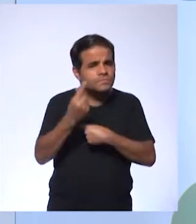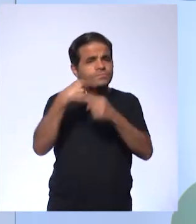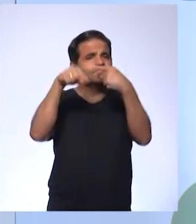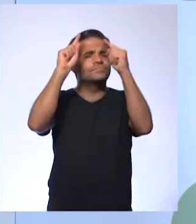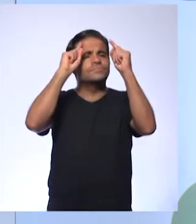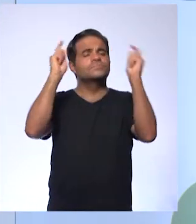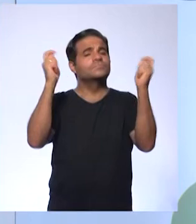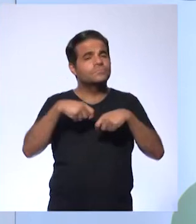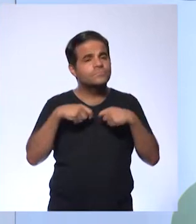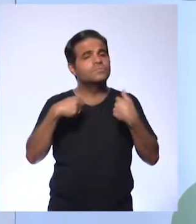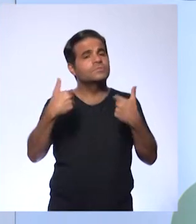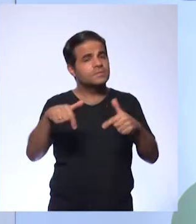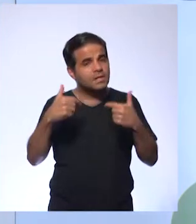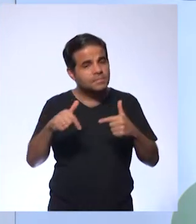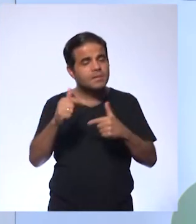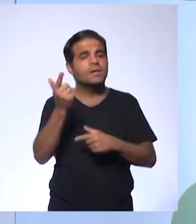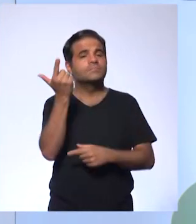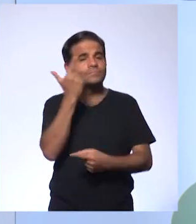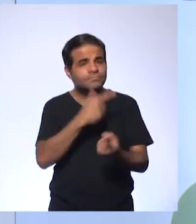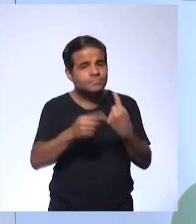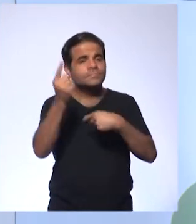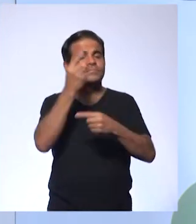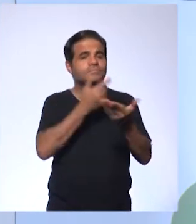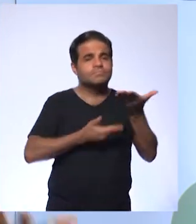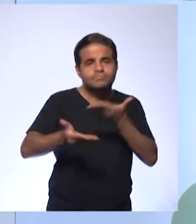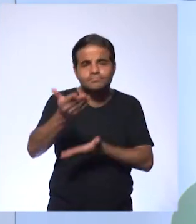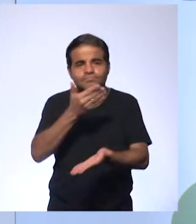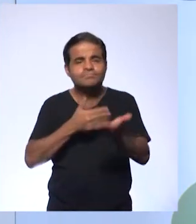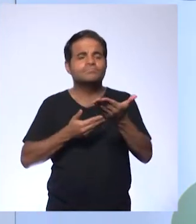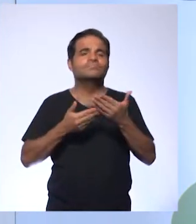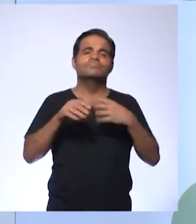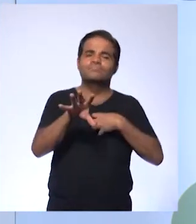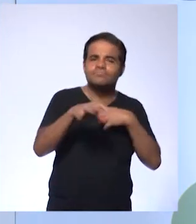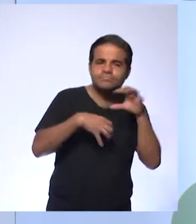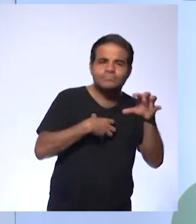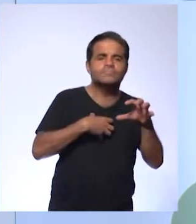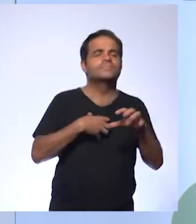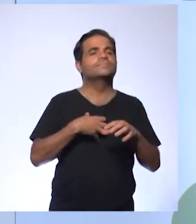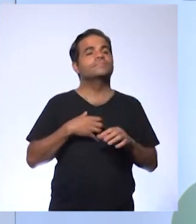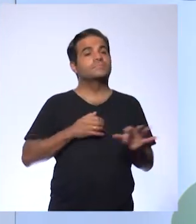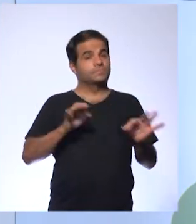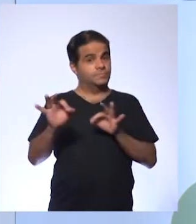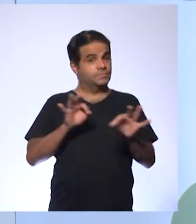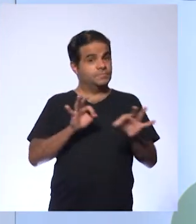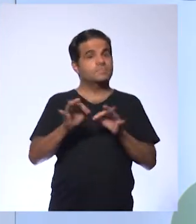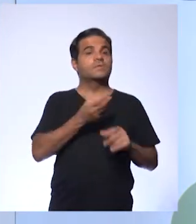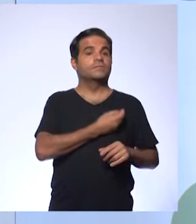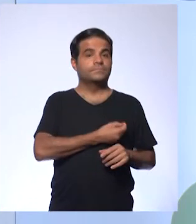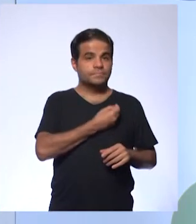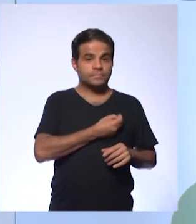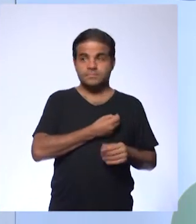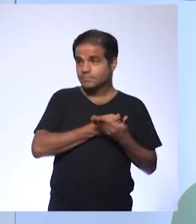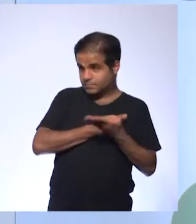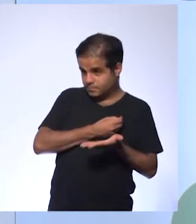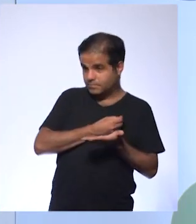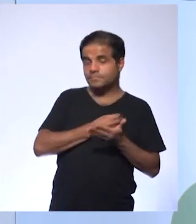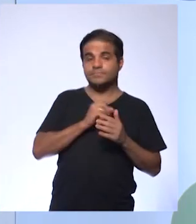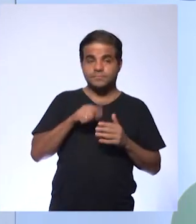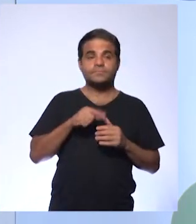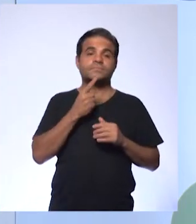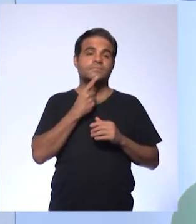pode trabalhar isso para sermos mais empáticos, né? E a gente, no projeto de vida, né, Sara, a gente